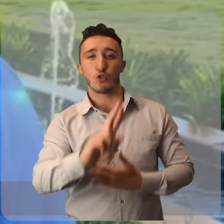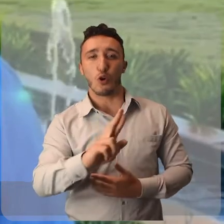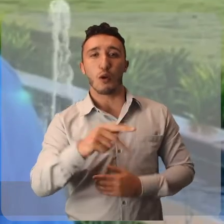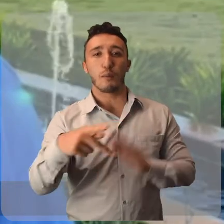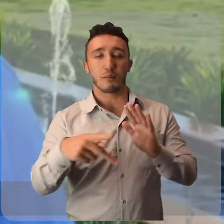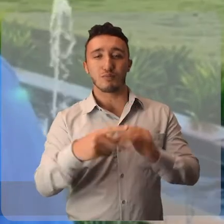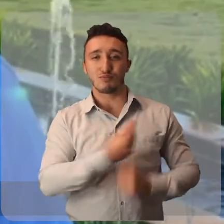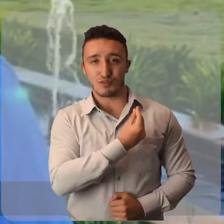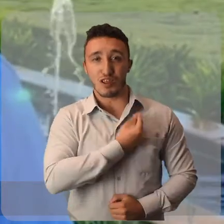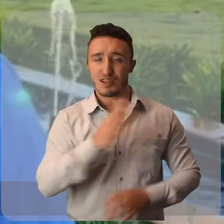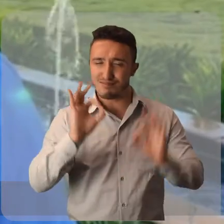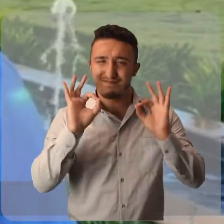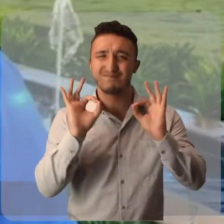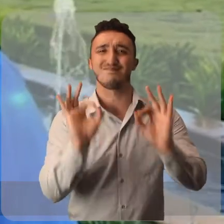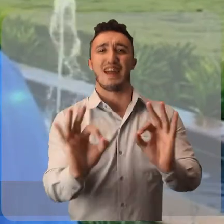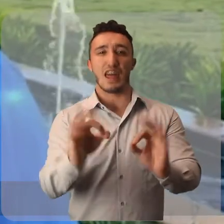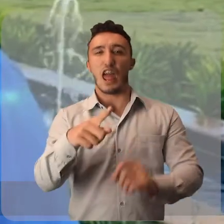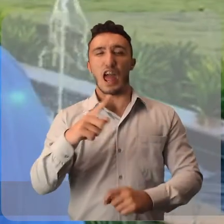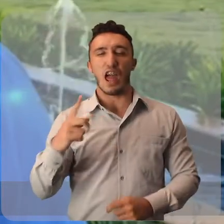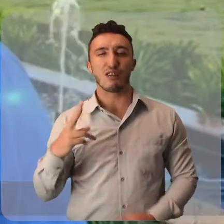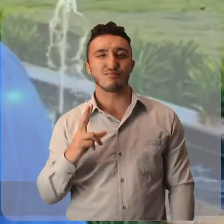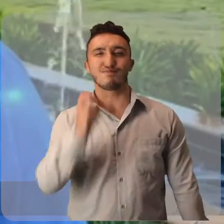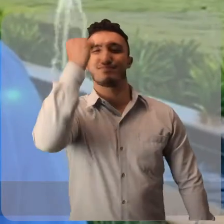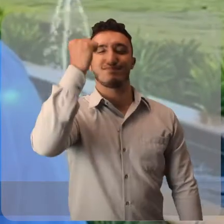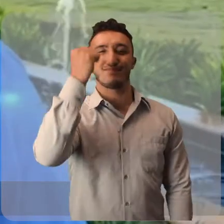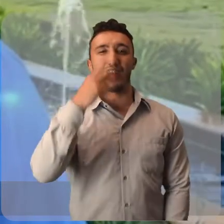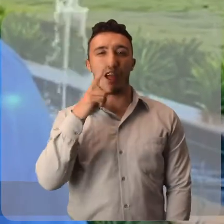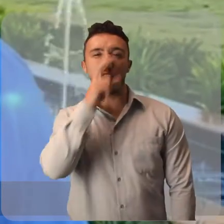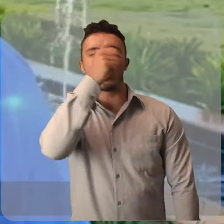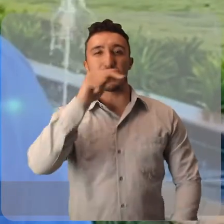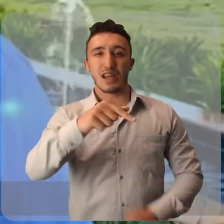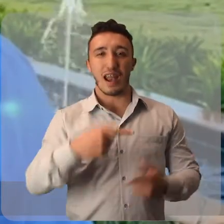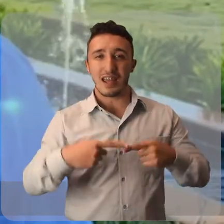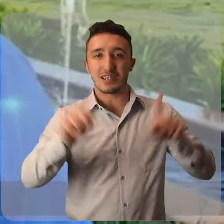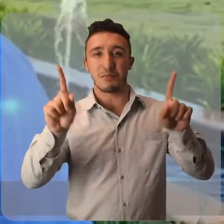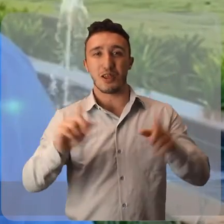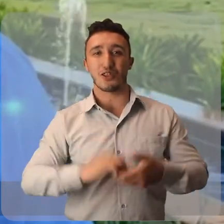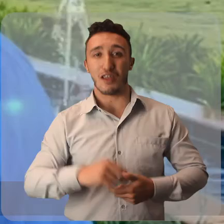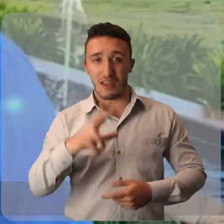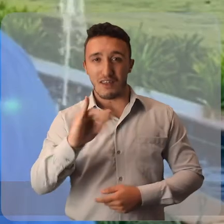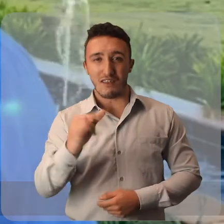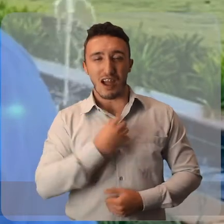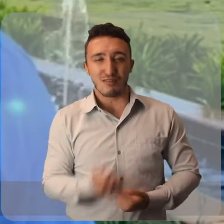o ouvidor do Ministério. Certamente é um sucesso, já é um sucesso esse